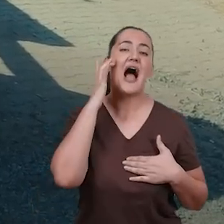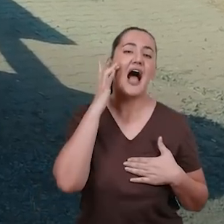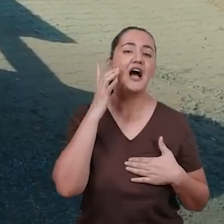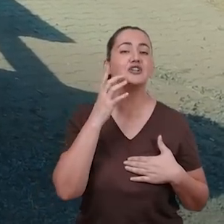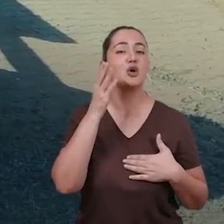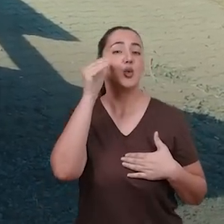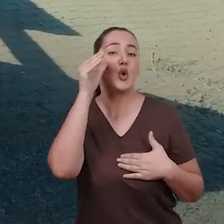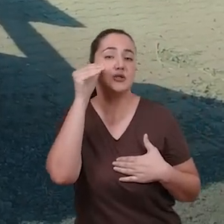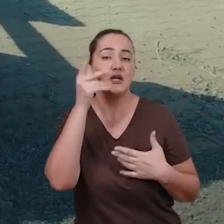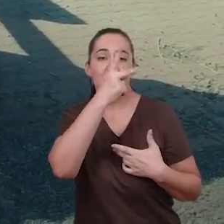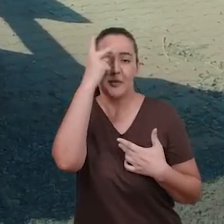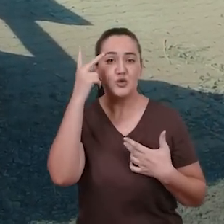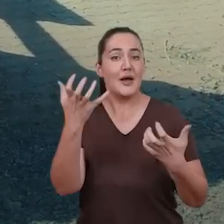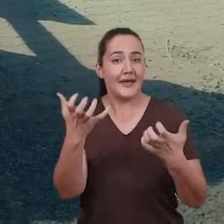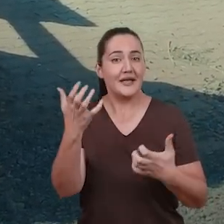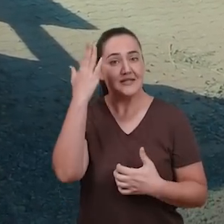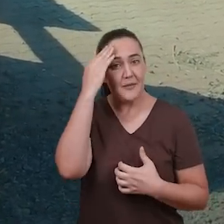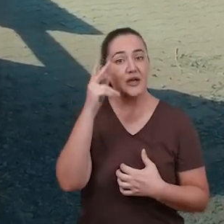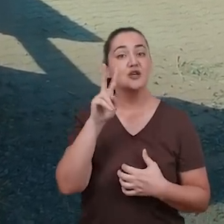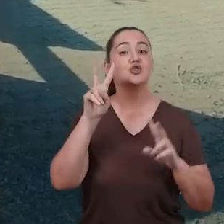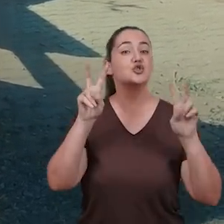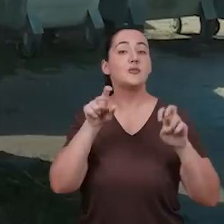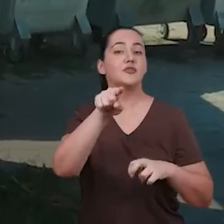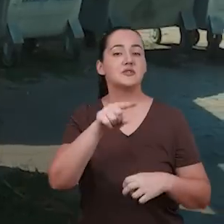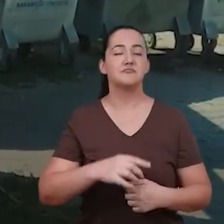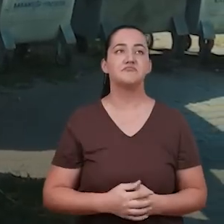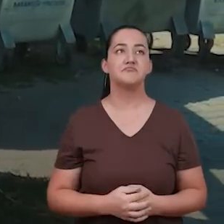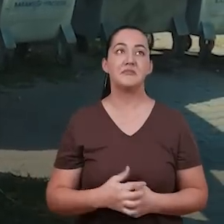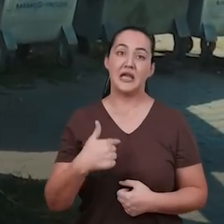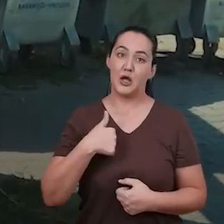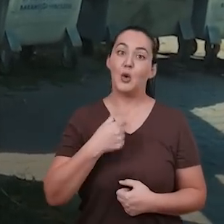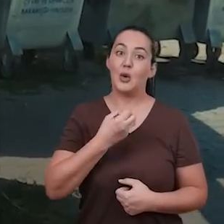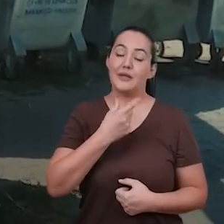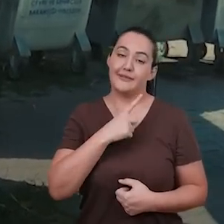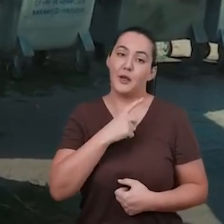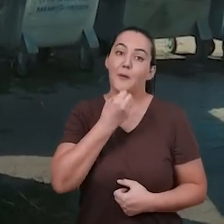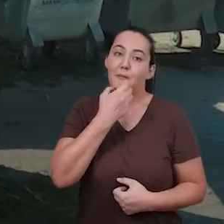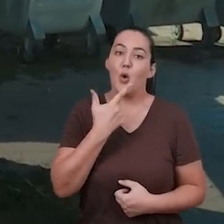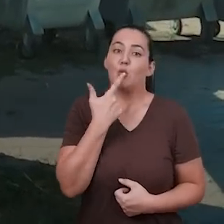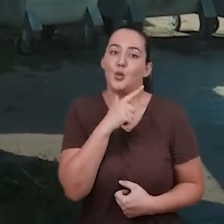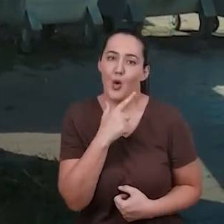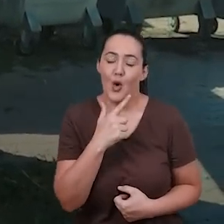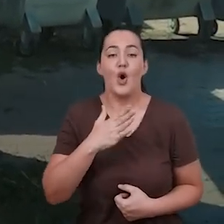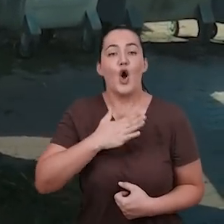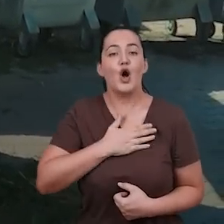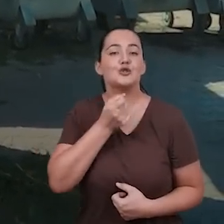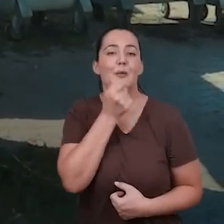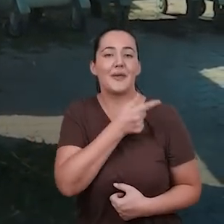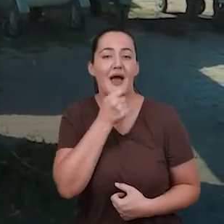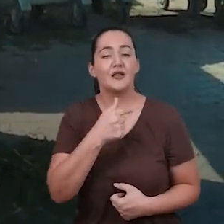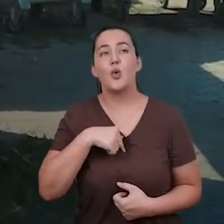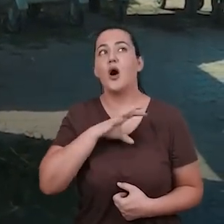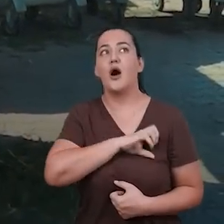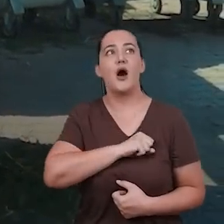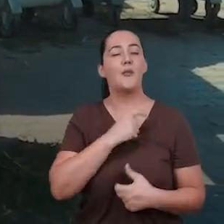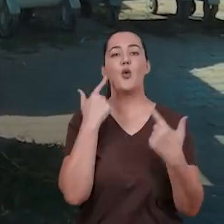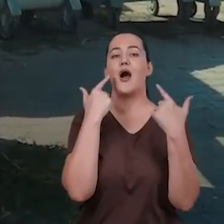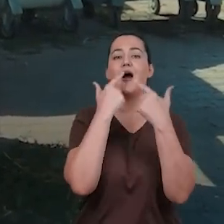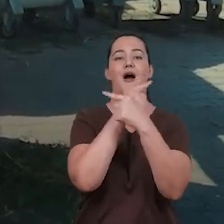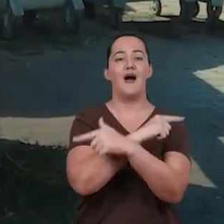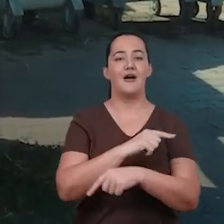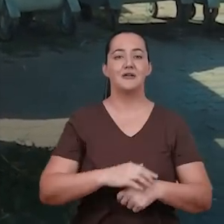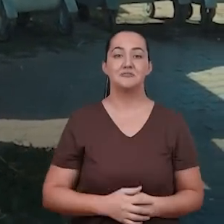que você acha que nem todo mundo sabe, mas que você acha que todos deveriam saber. Eu tenho um bom senso de humor, que eu gosto de uma boa piada e que eu gosto de rir pra